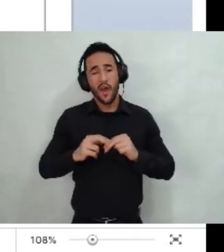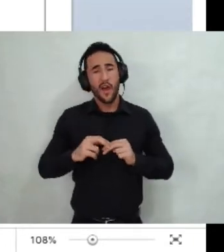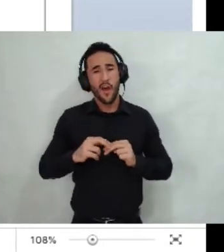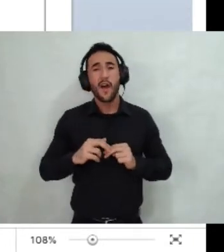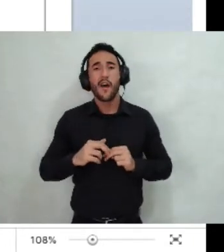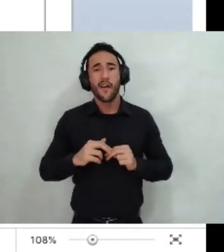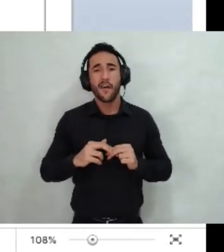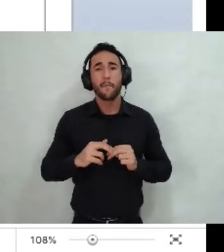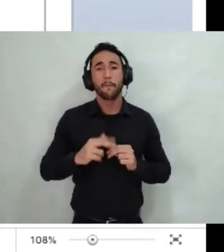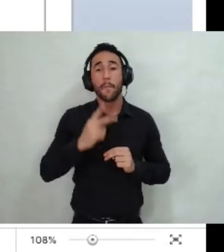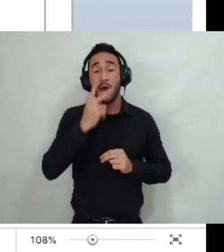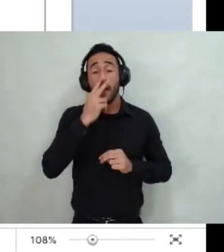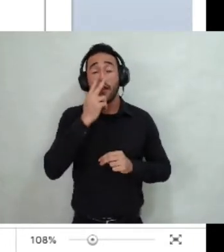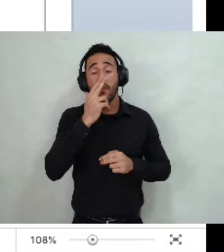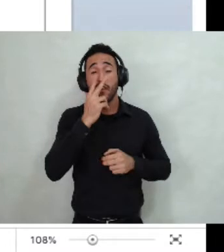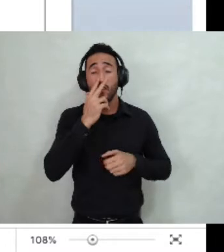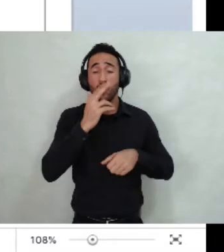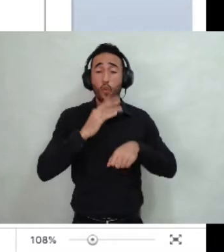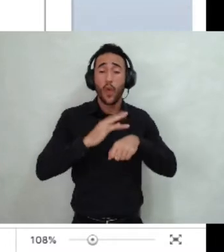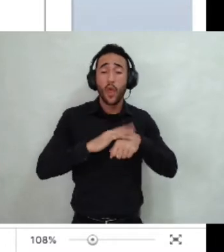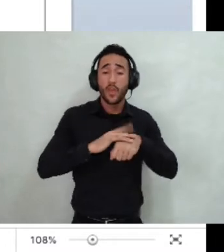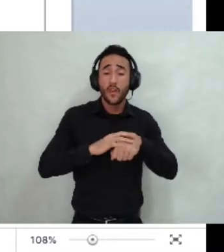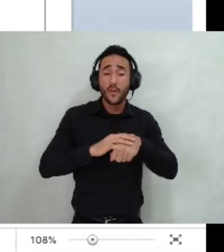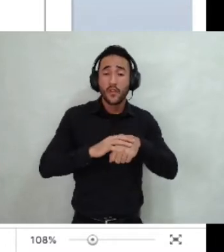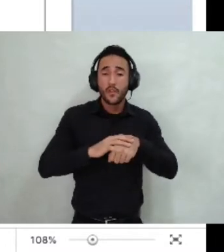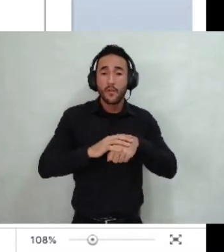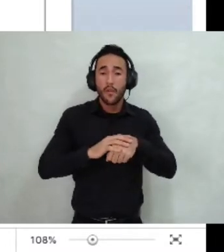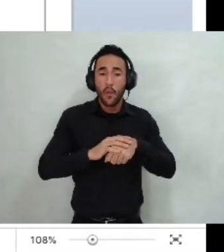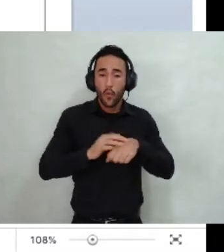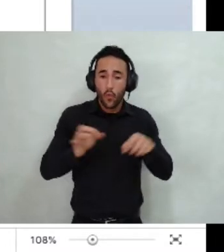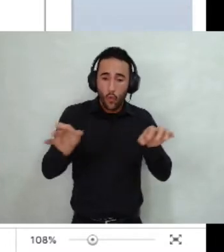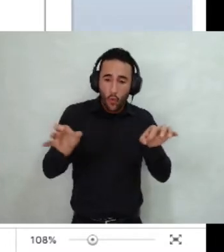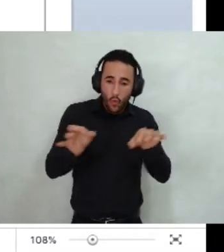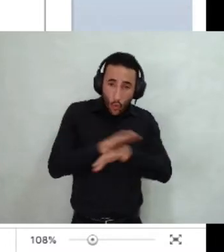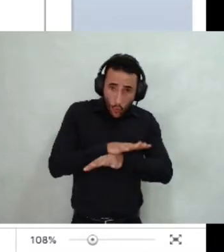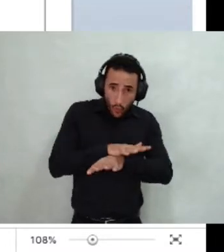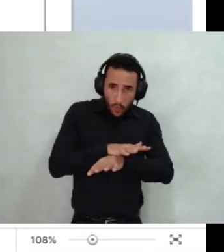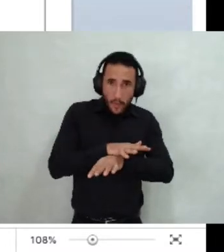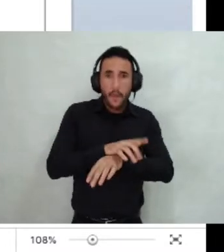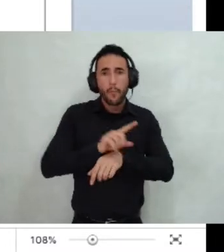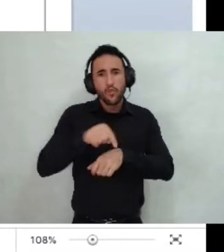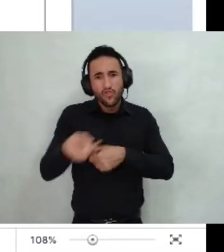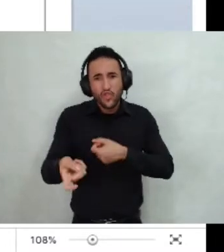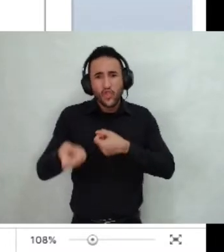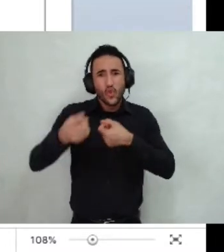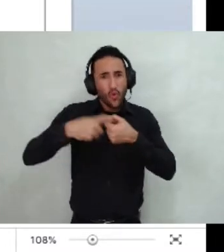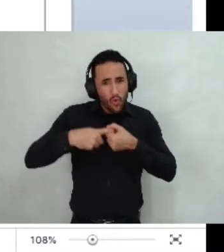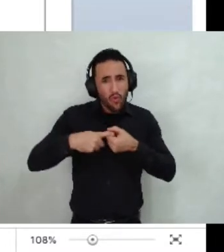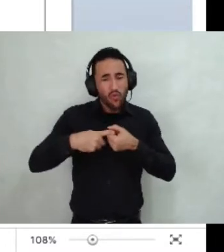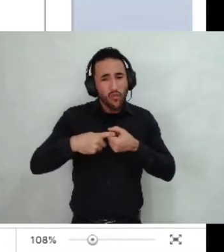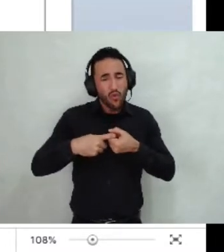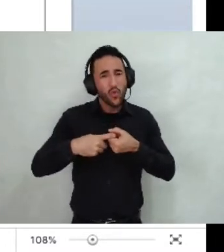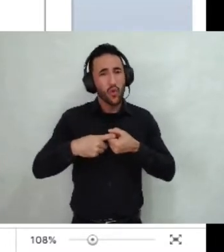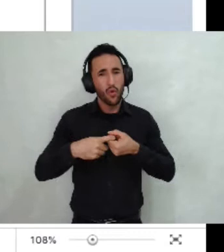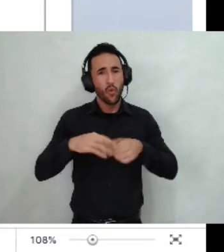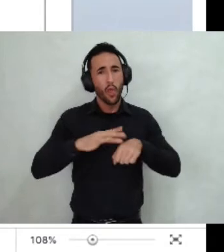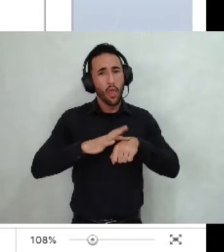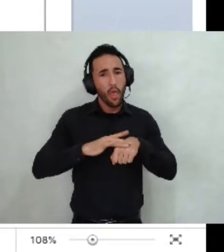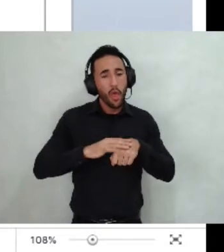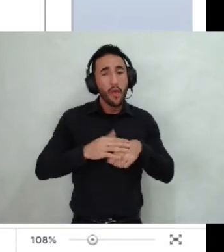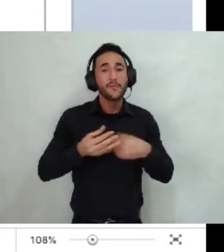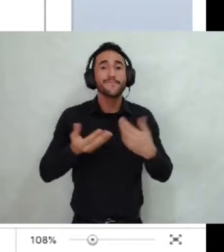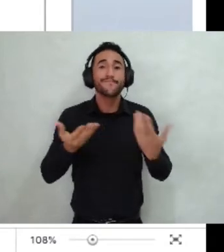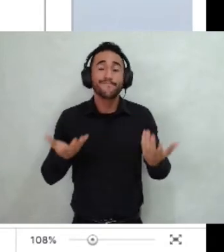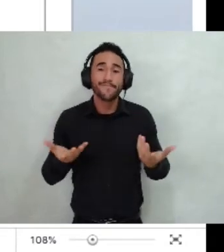reinfecção e depois isso, vários trabalhos mostraram que isso era uma flutuação da detecção